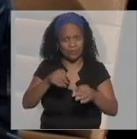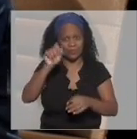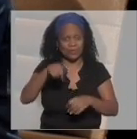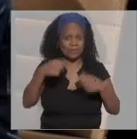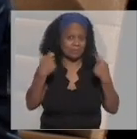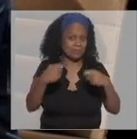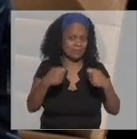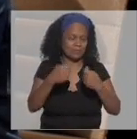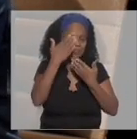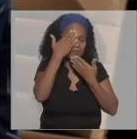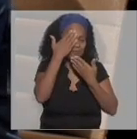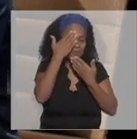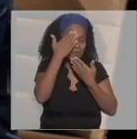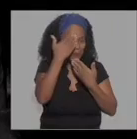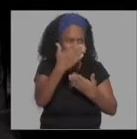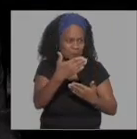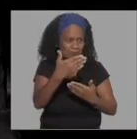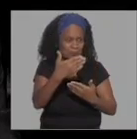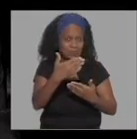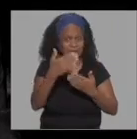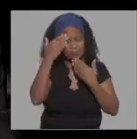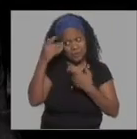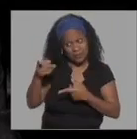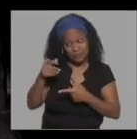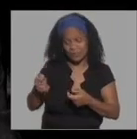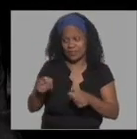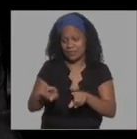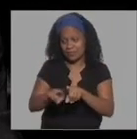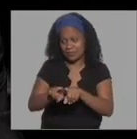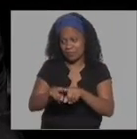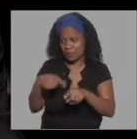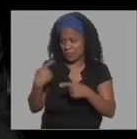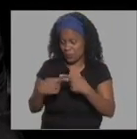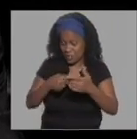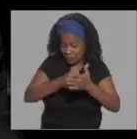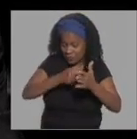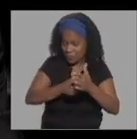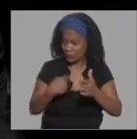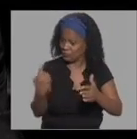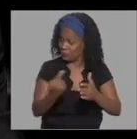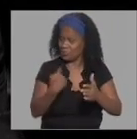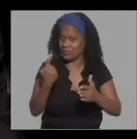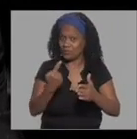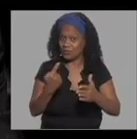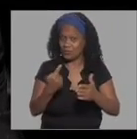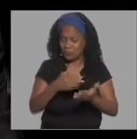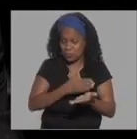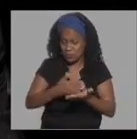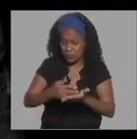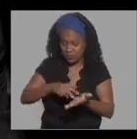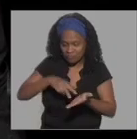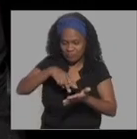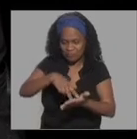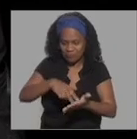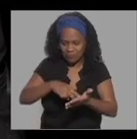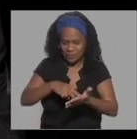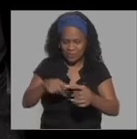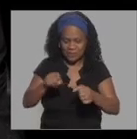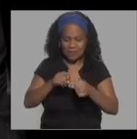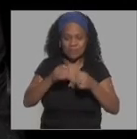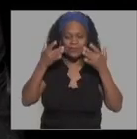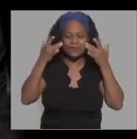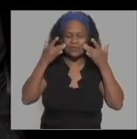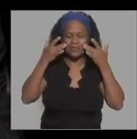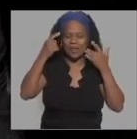necessária muito obrigado muito obrigado a você encara essa luta é nossa no momento em que o piso no palco eu coloco na minha